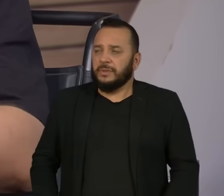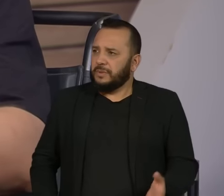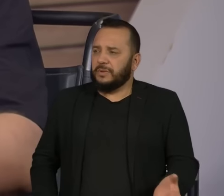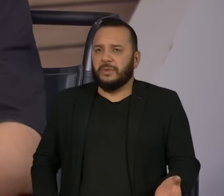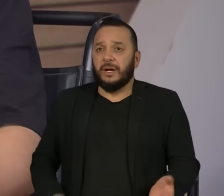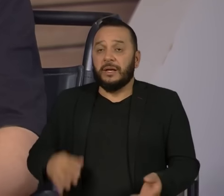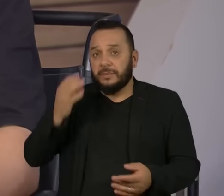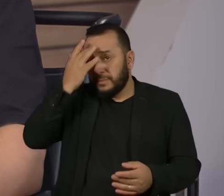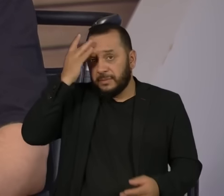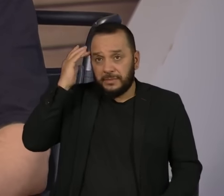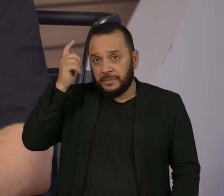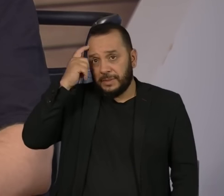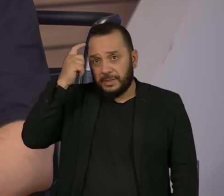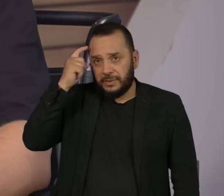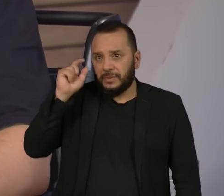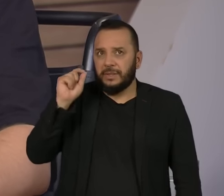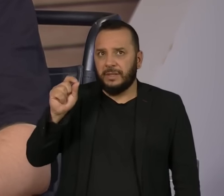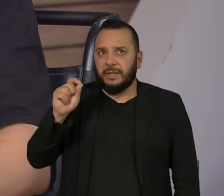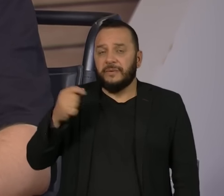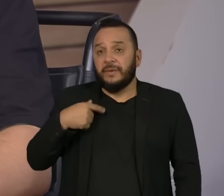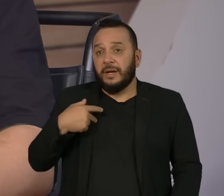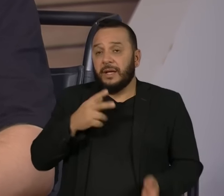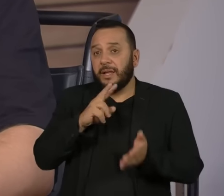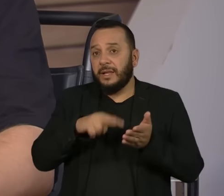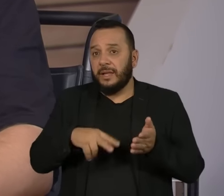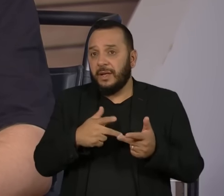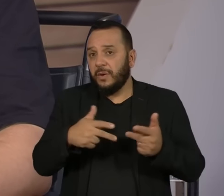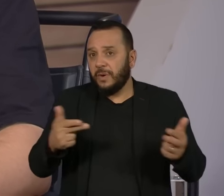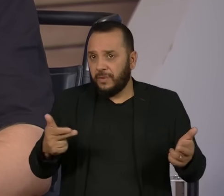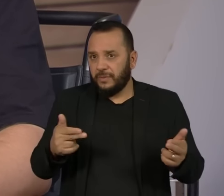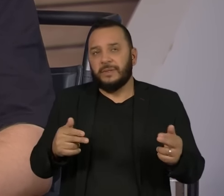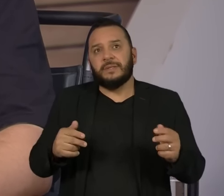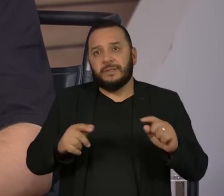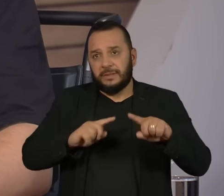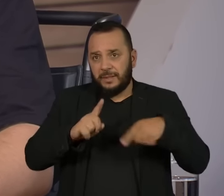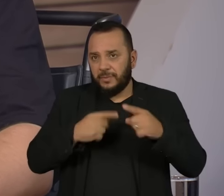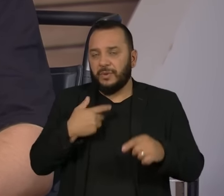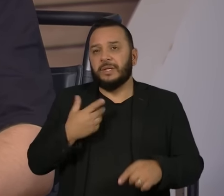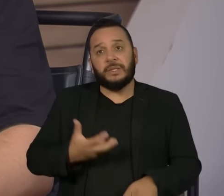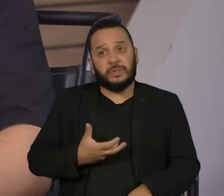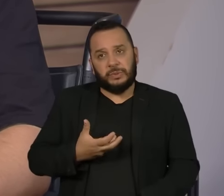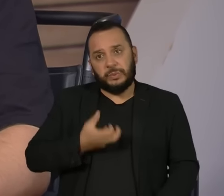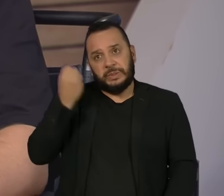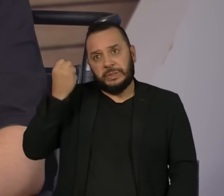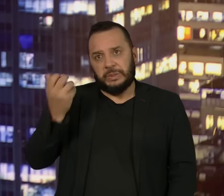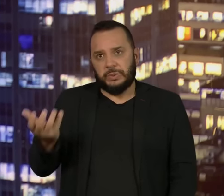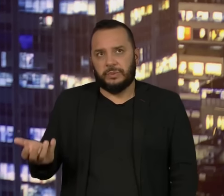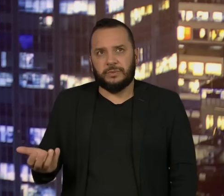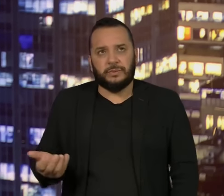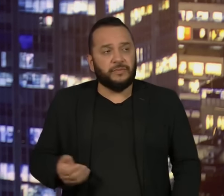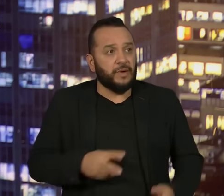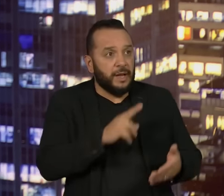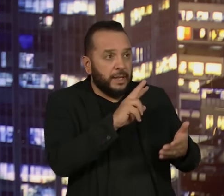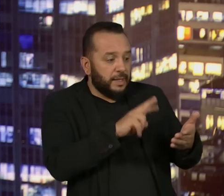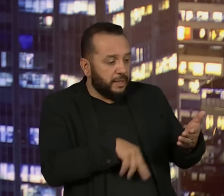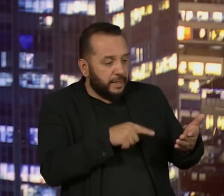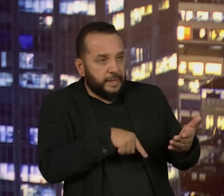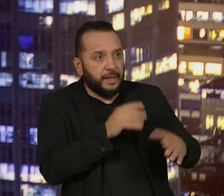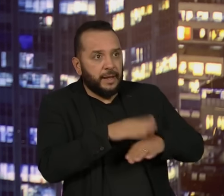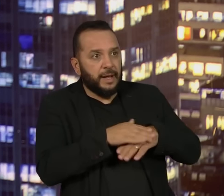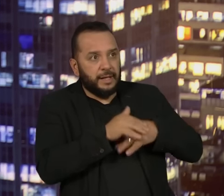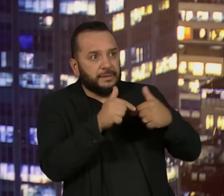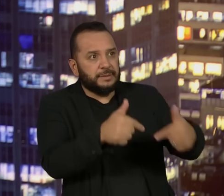pessoas acharem que você vai ler alguma coisa e imediatamente fazer aquilo que está escrito. Né? Como se fosse